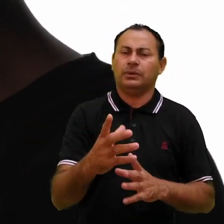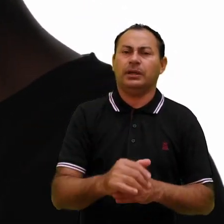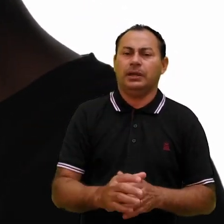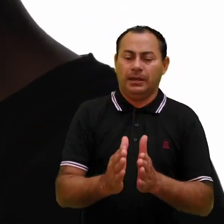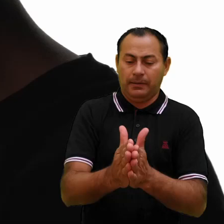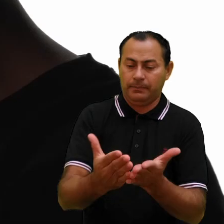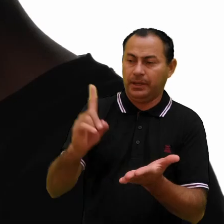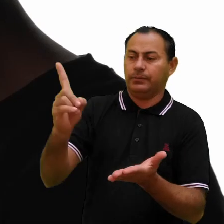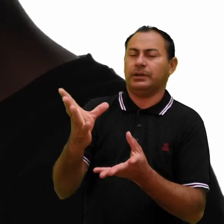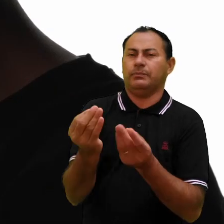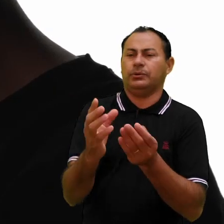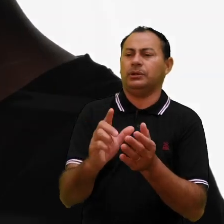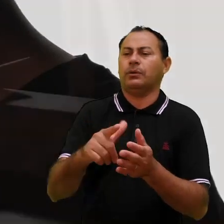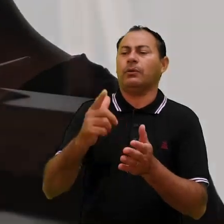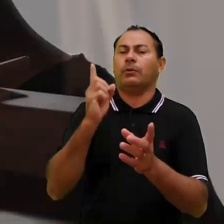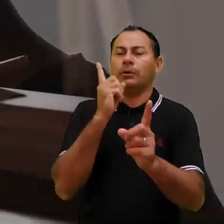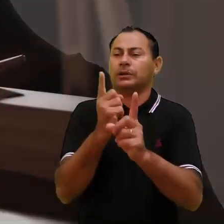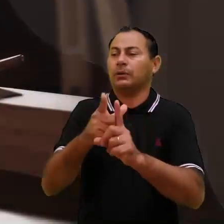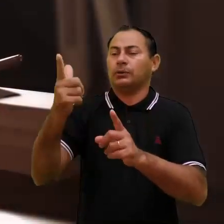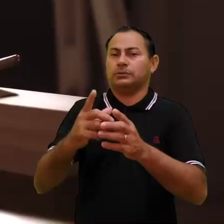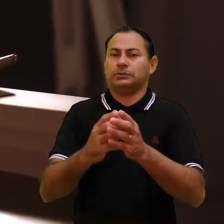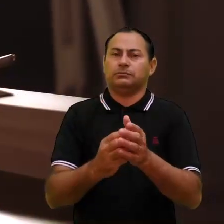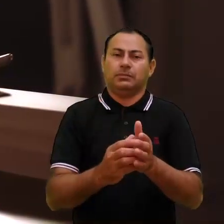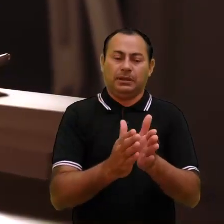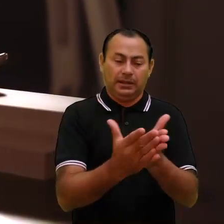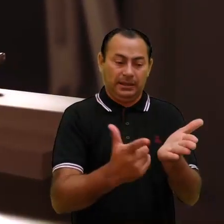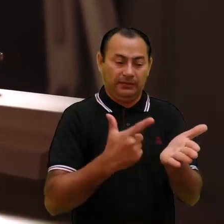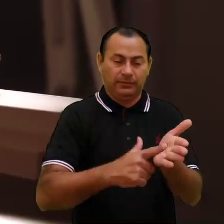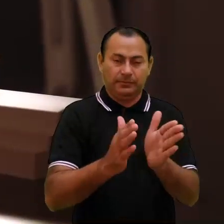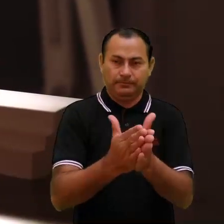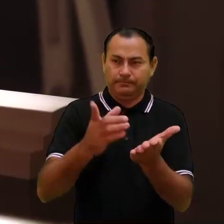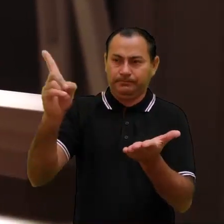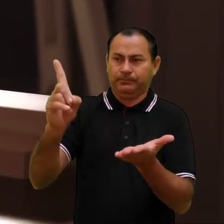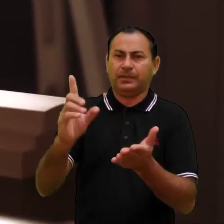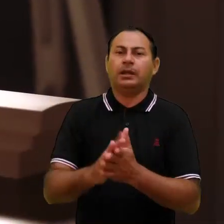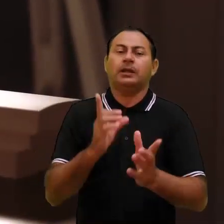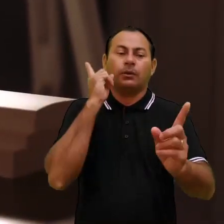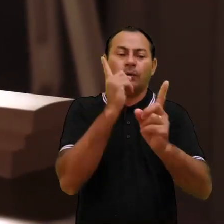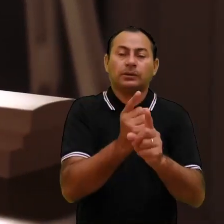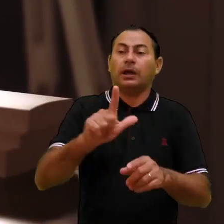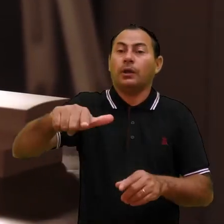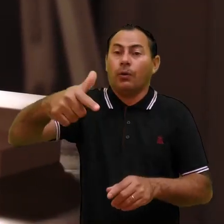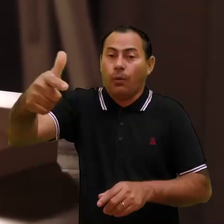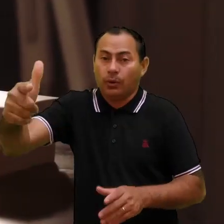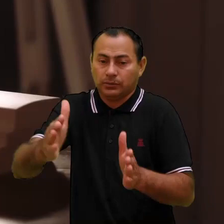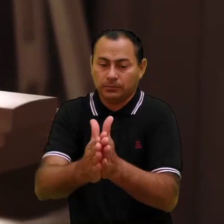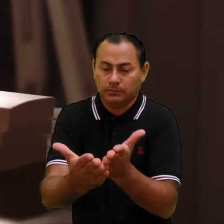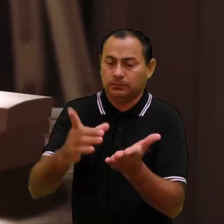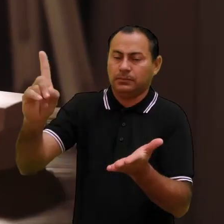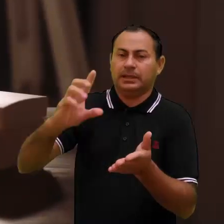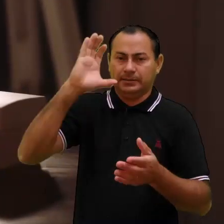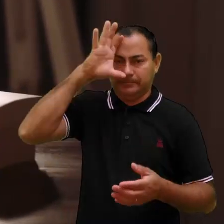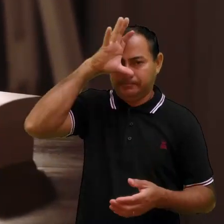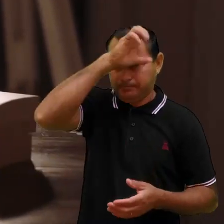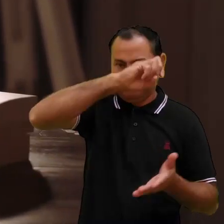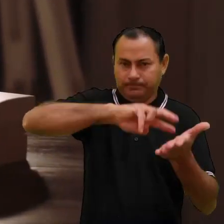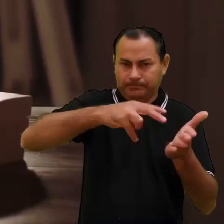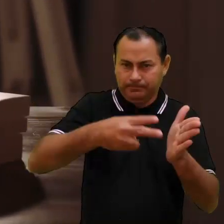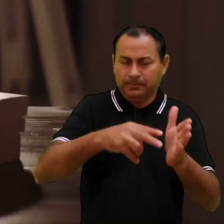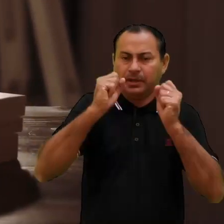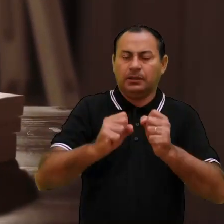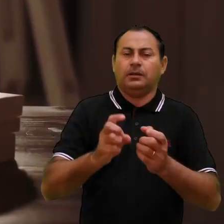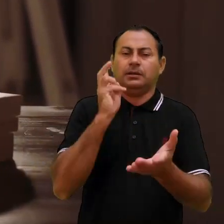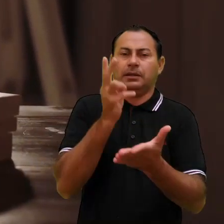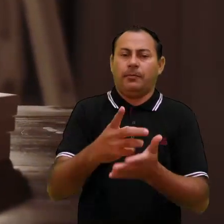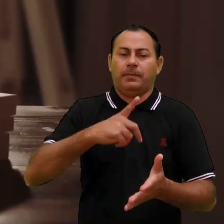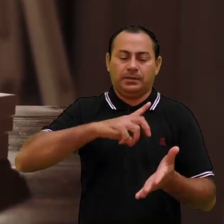são encontrados em outras passagens da Bíblia. Se você os encontrar em outros livros bíblicos e compreender o significado deles, poderá aplicar